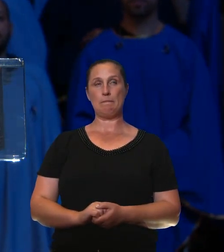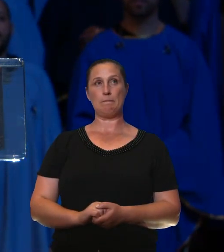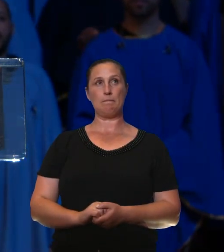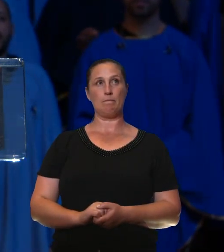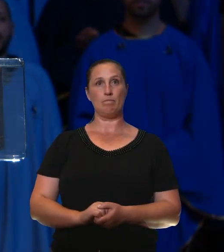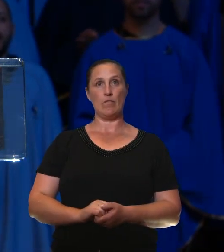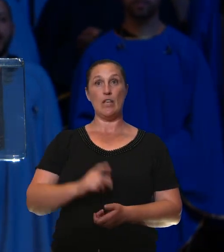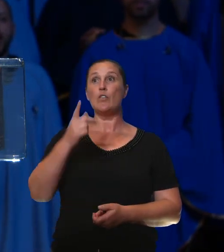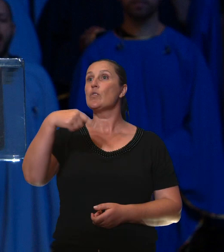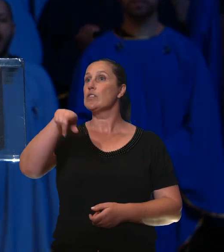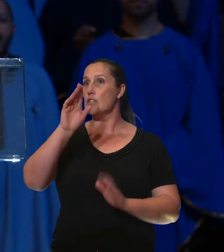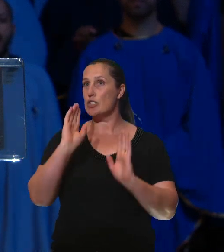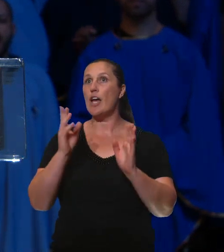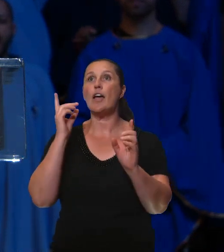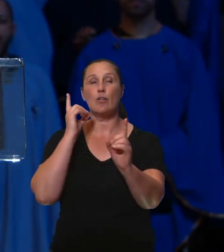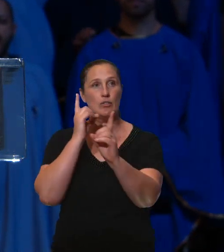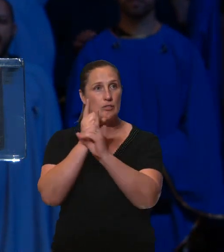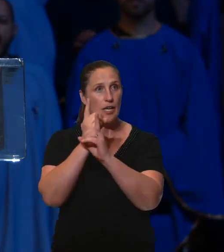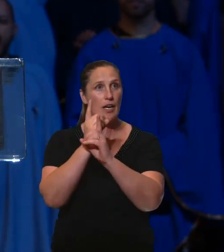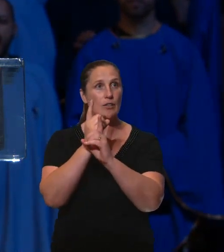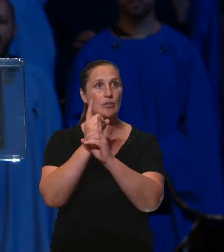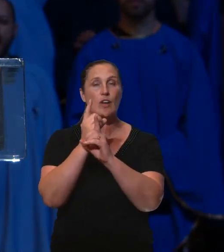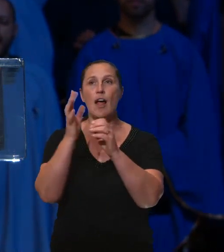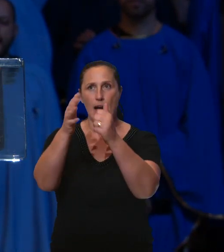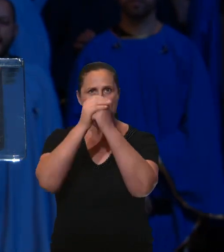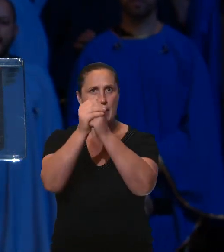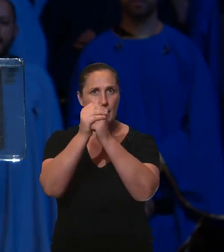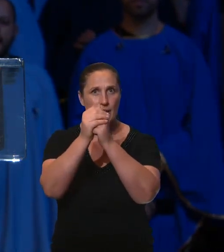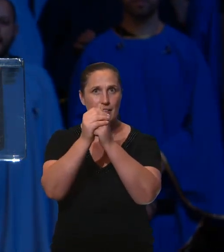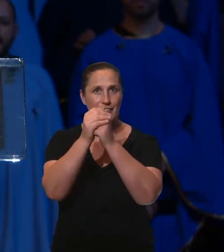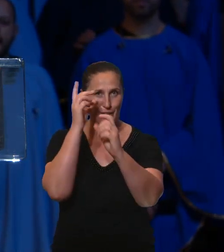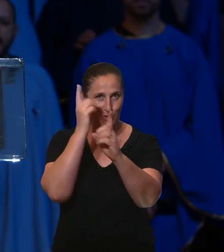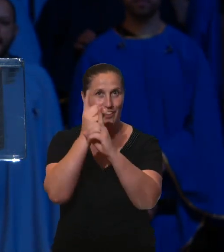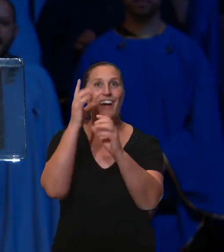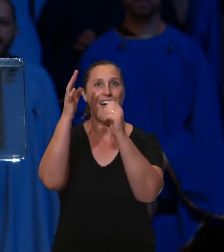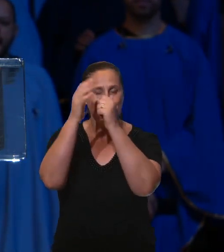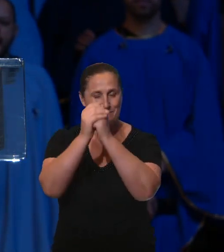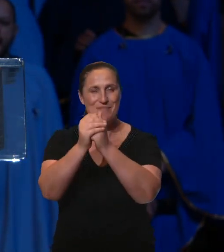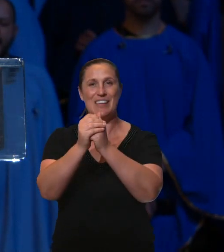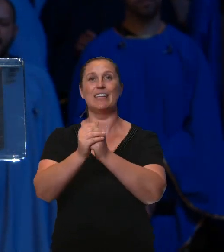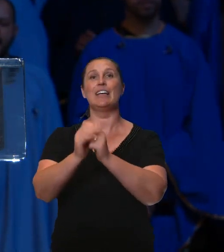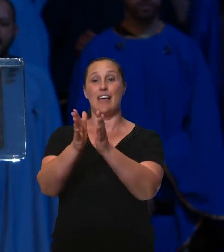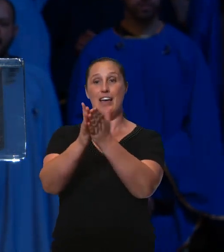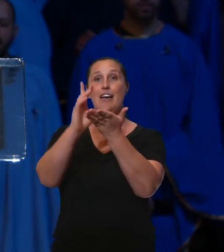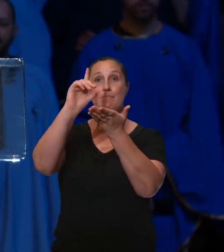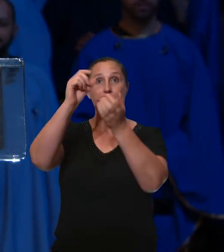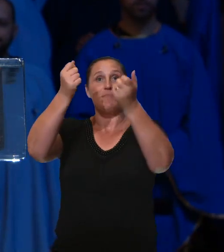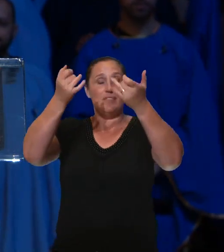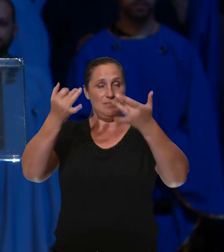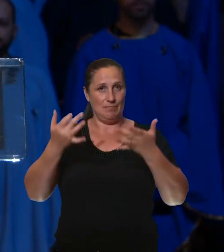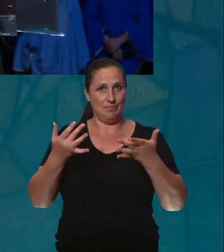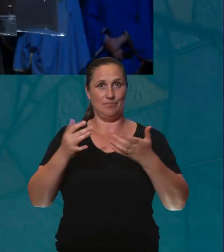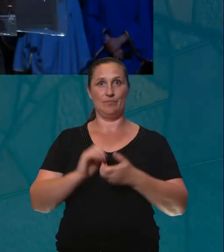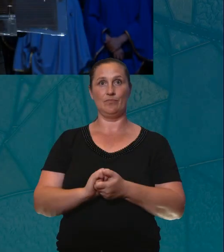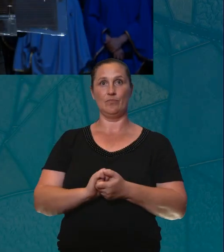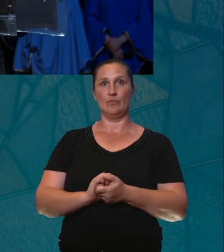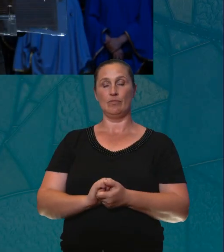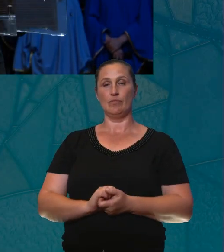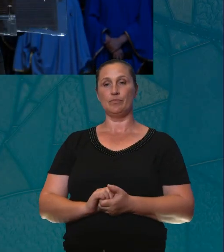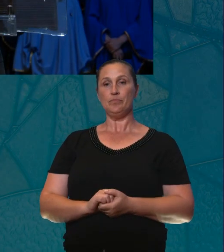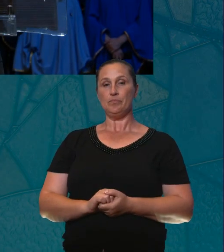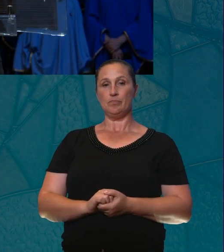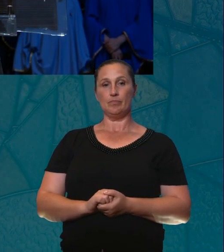Os irmãos que encontraram, por gentileza, confirme dizendo amém. A palavra do Senhor diz assim: E